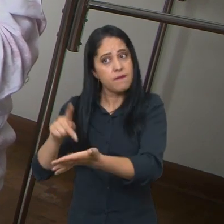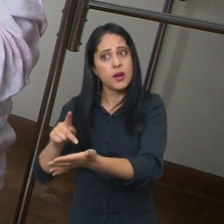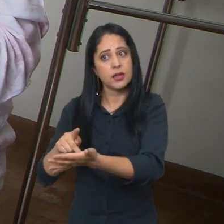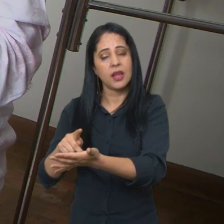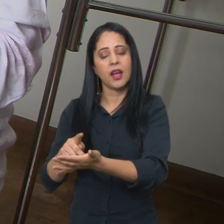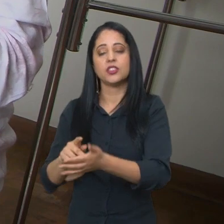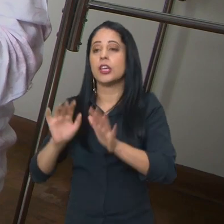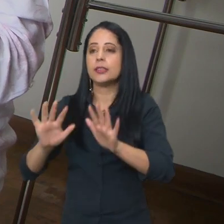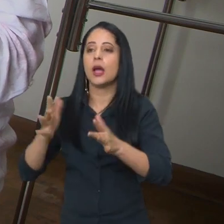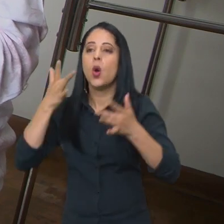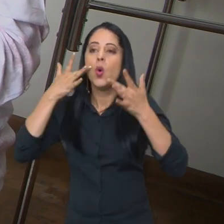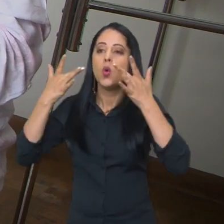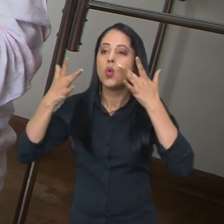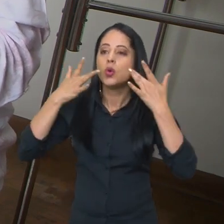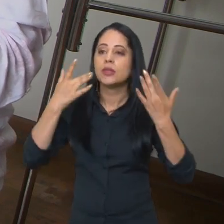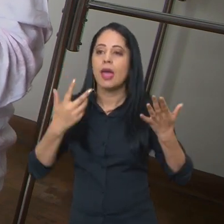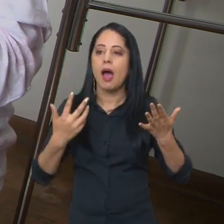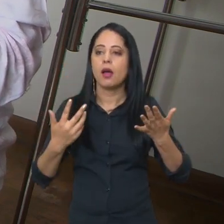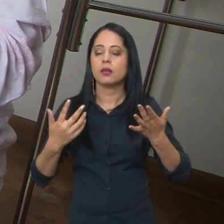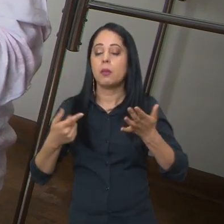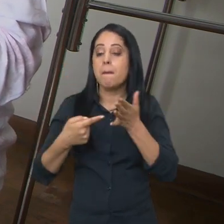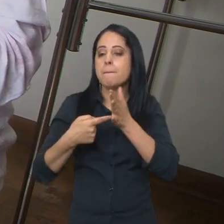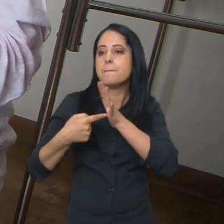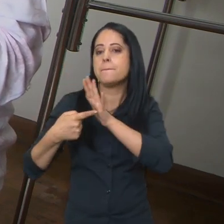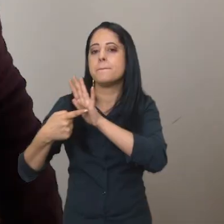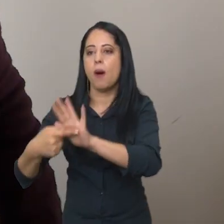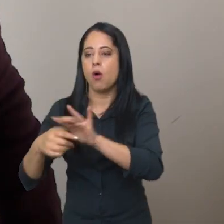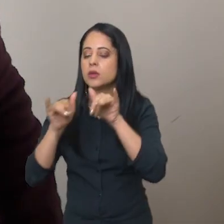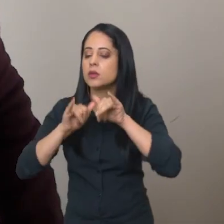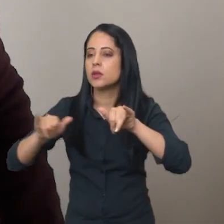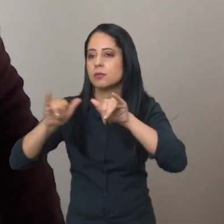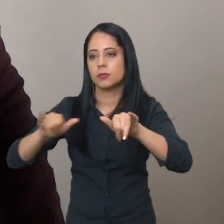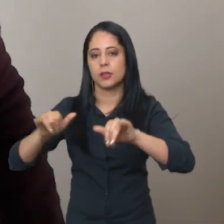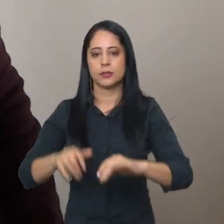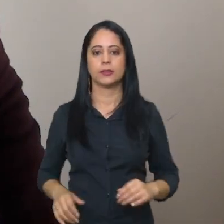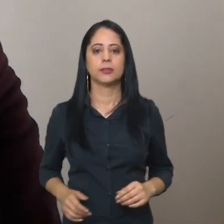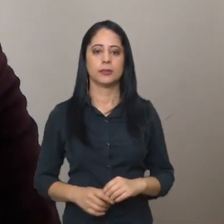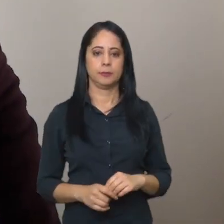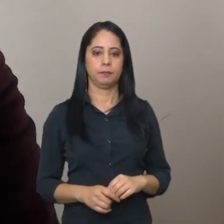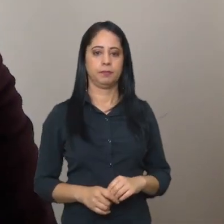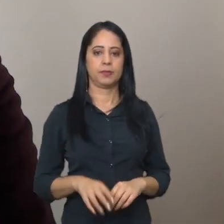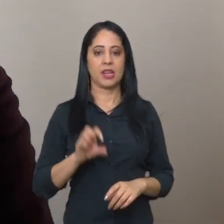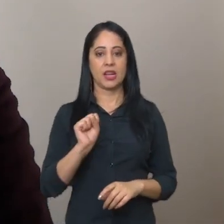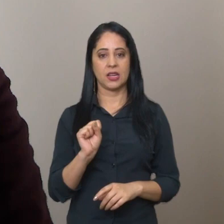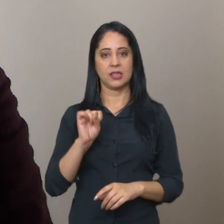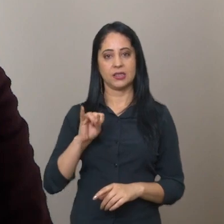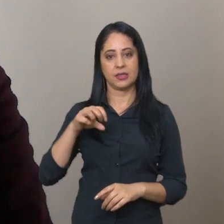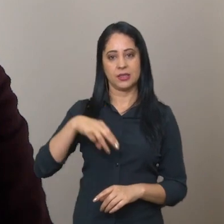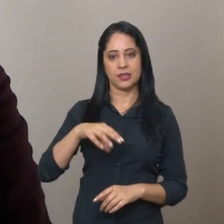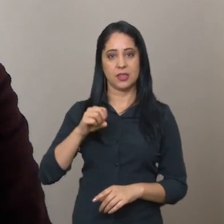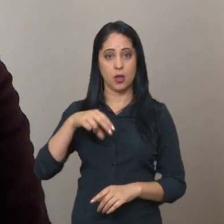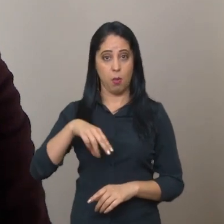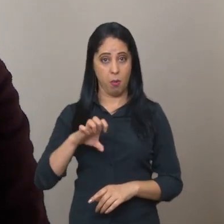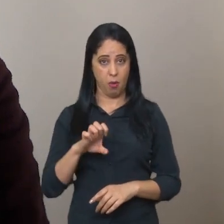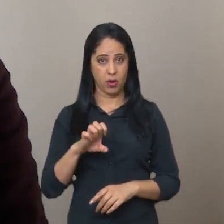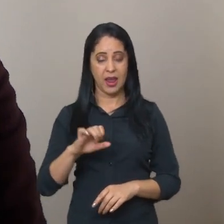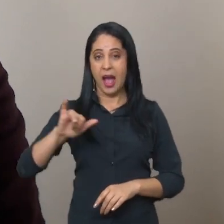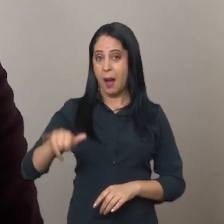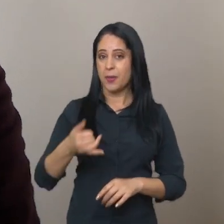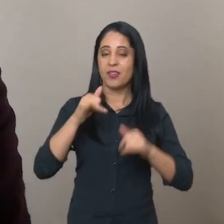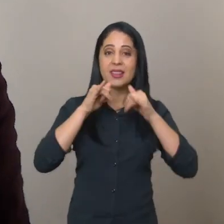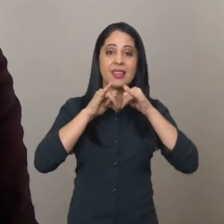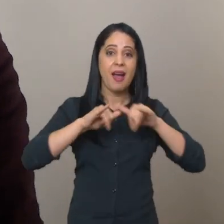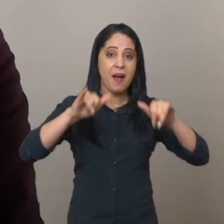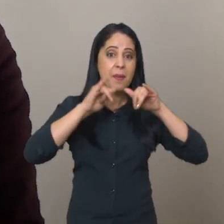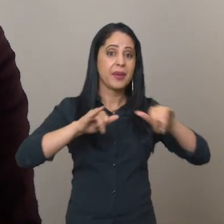Então, a peça ela é muito importante para ela levar essas mensagens. Simone aproveitou ainda para deixar uma mensagem para as famílias que